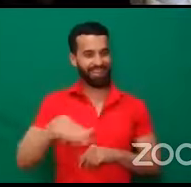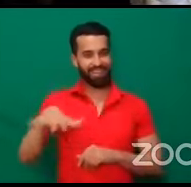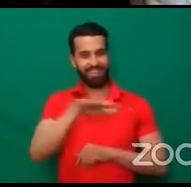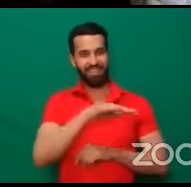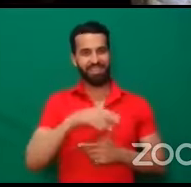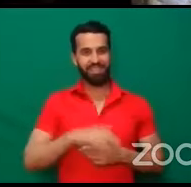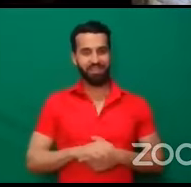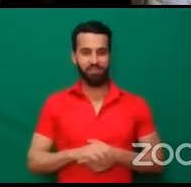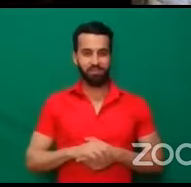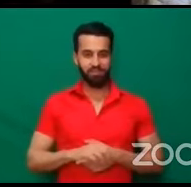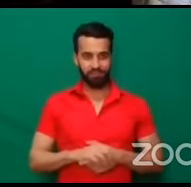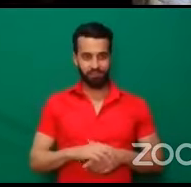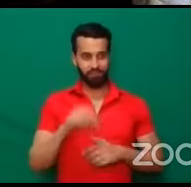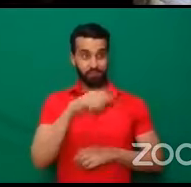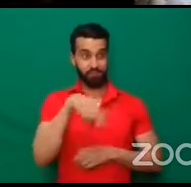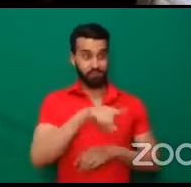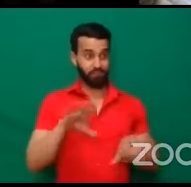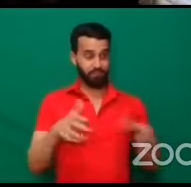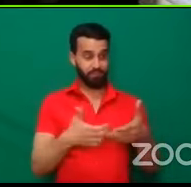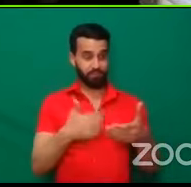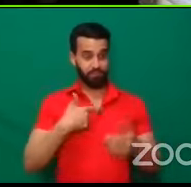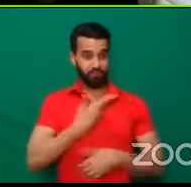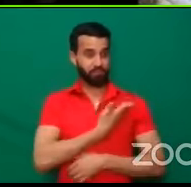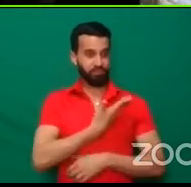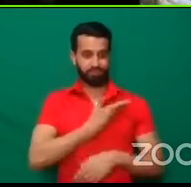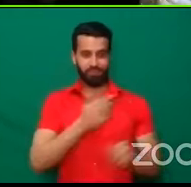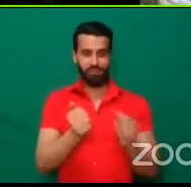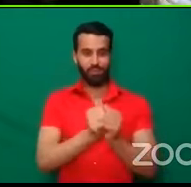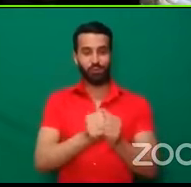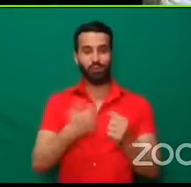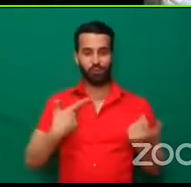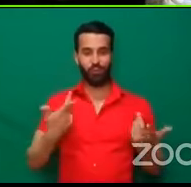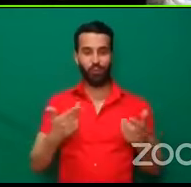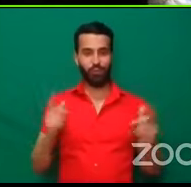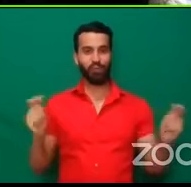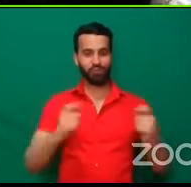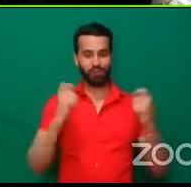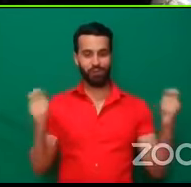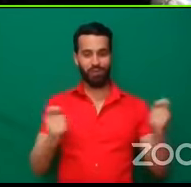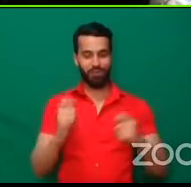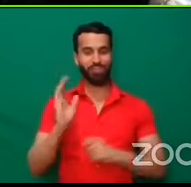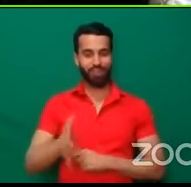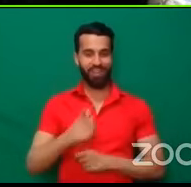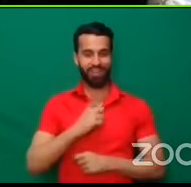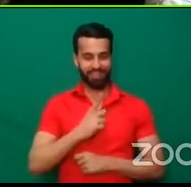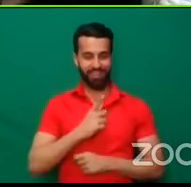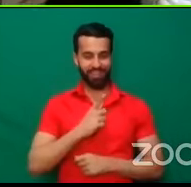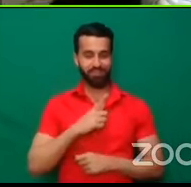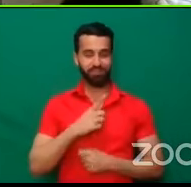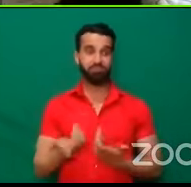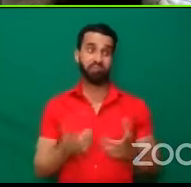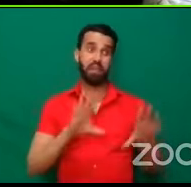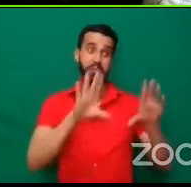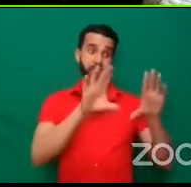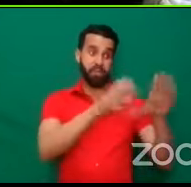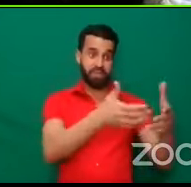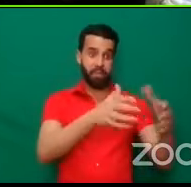estavam também lá no festival, na estreia? Alguns foram, né? Algumas bandas, como são fora da cidade,